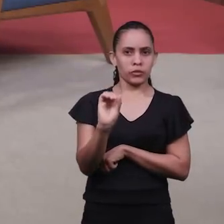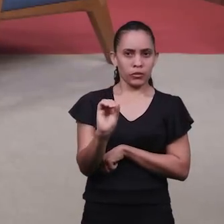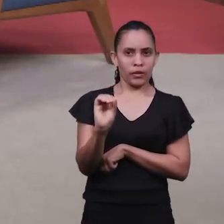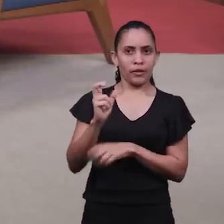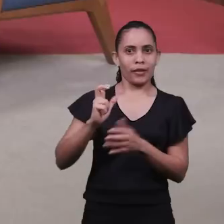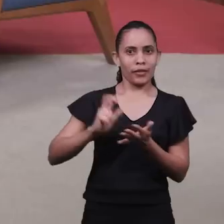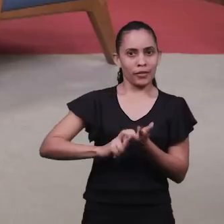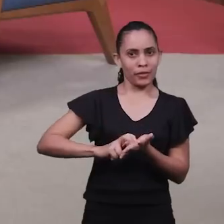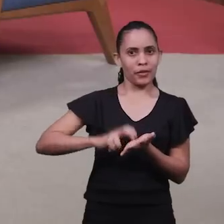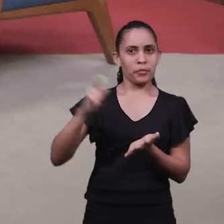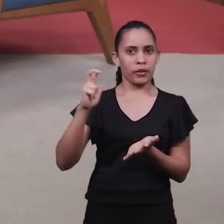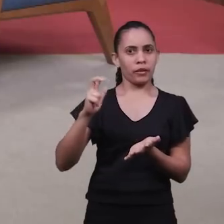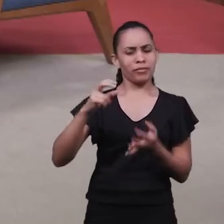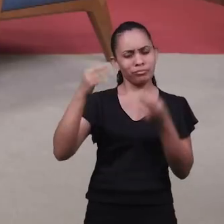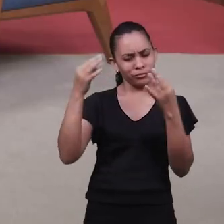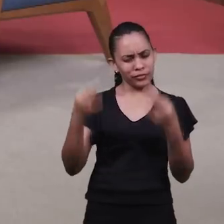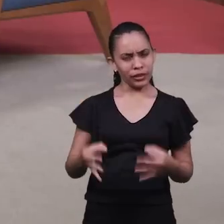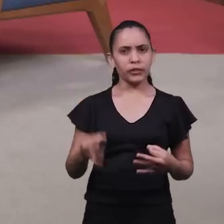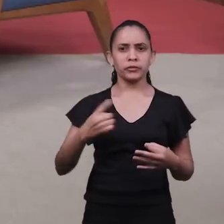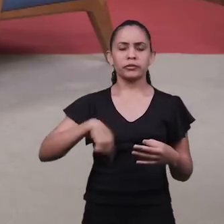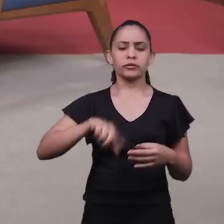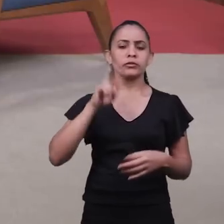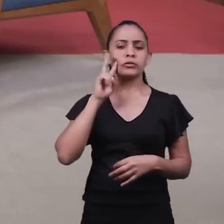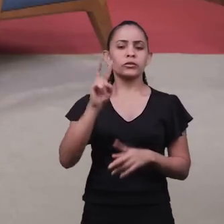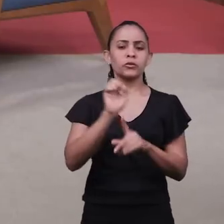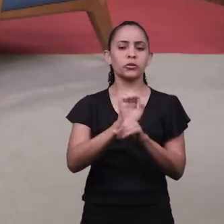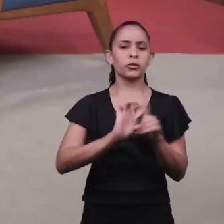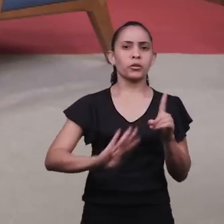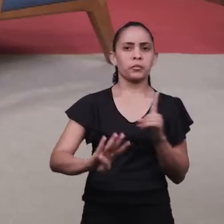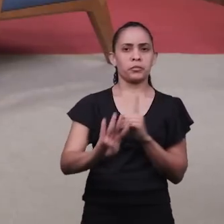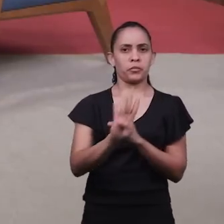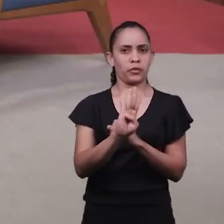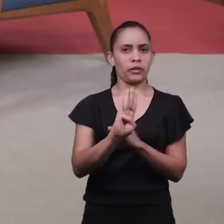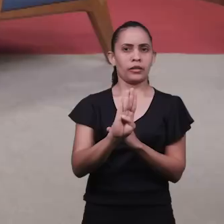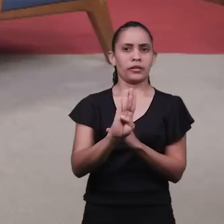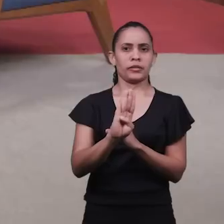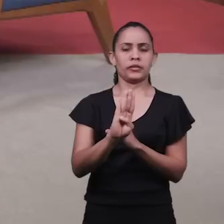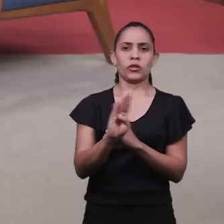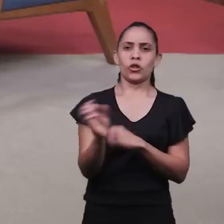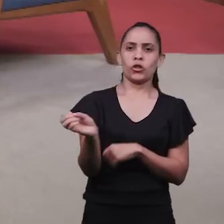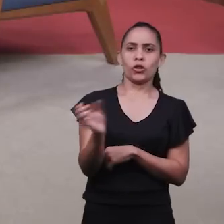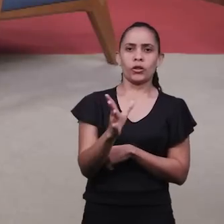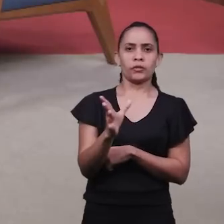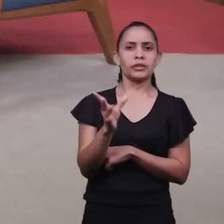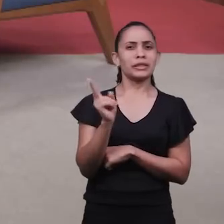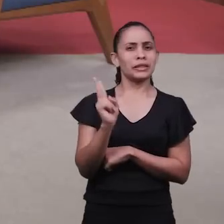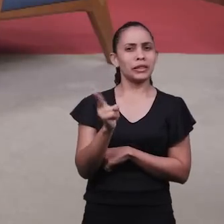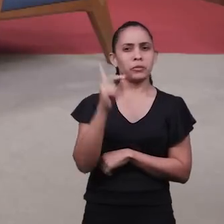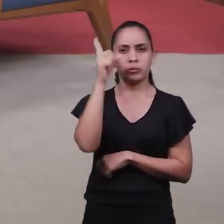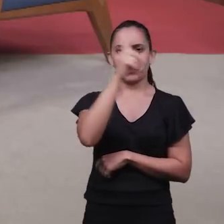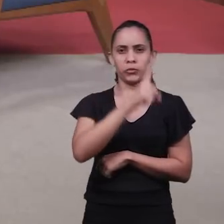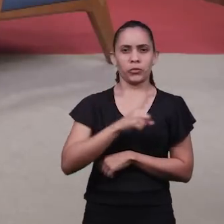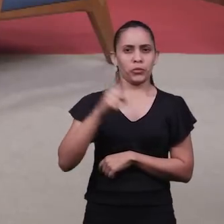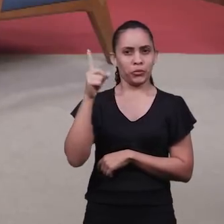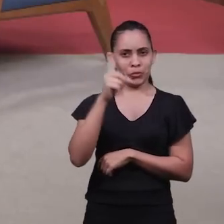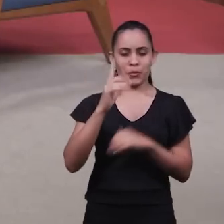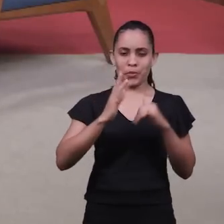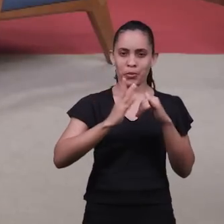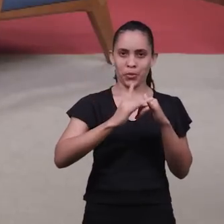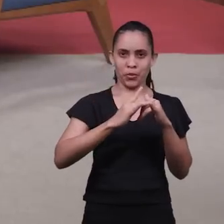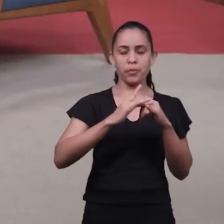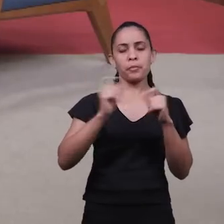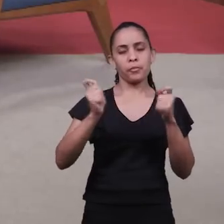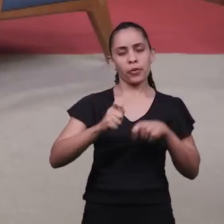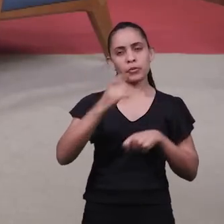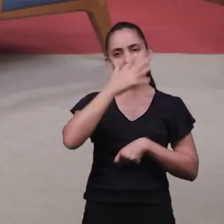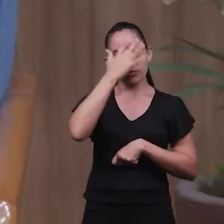manhã, em ponto, você assiste a uma escola bíblica inédita aqui no nosso canal. Também pode convidar pessoas